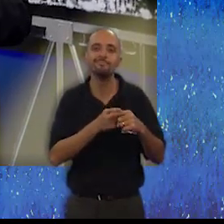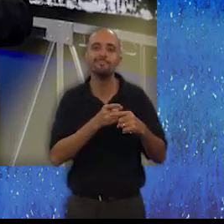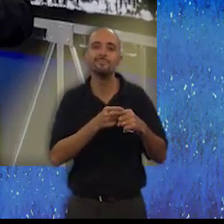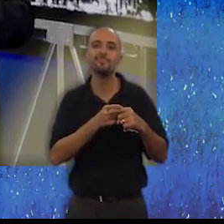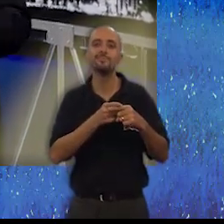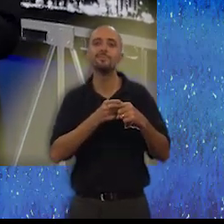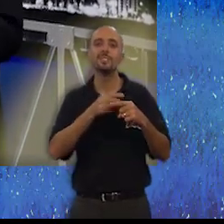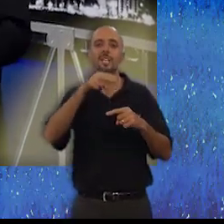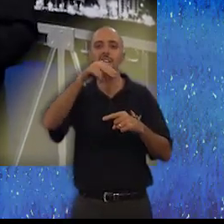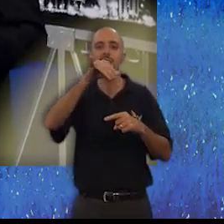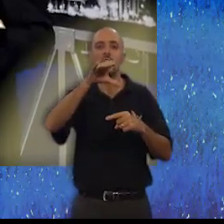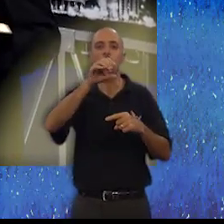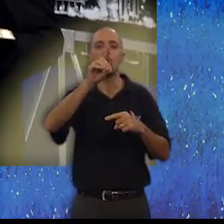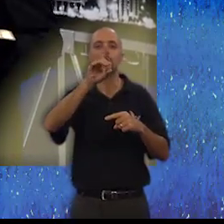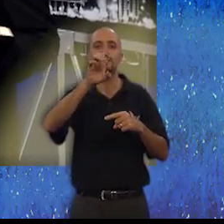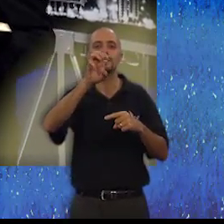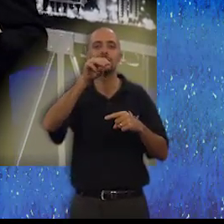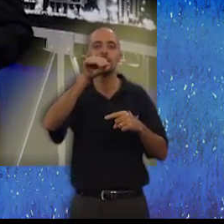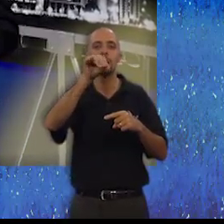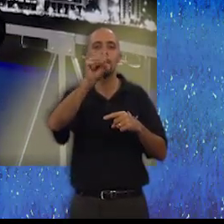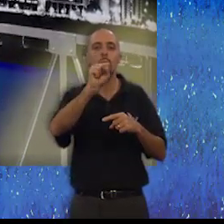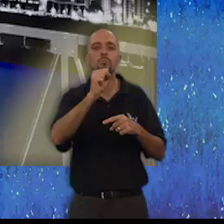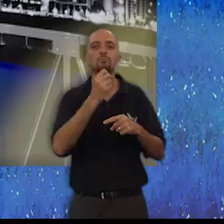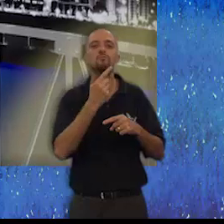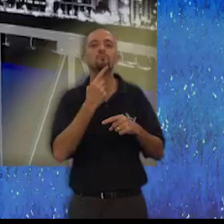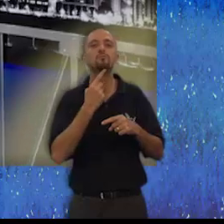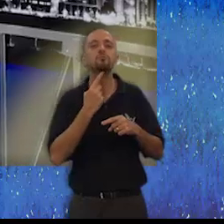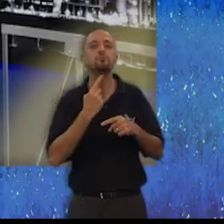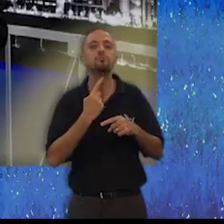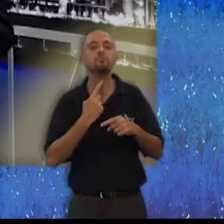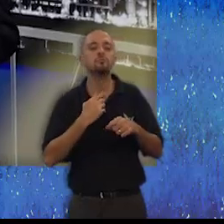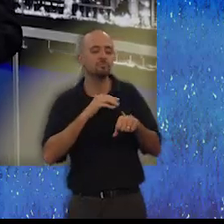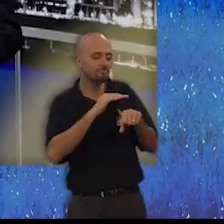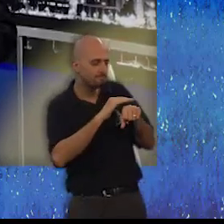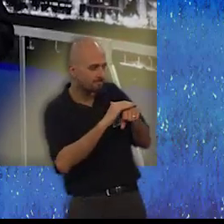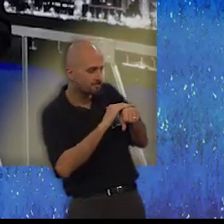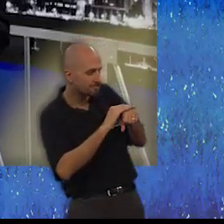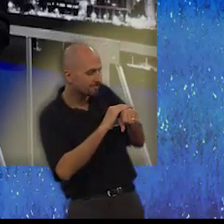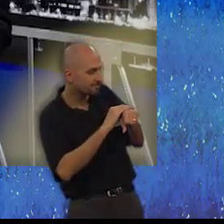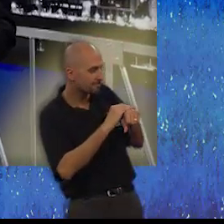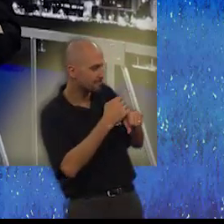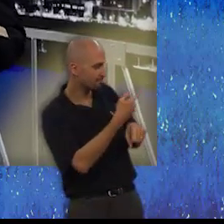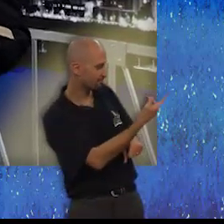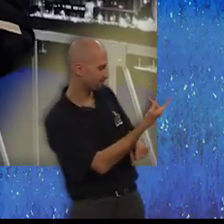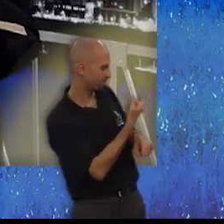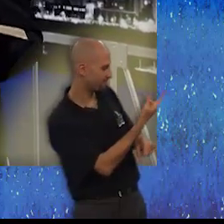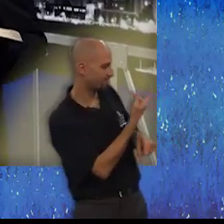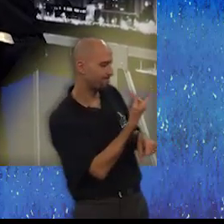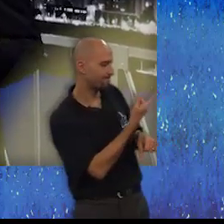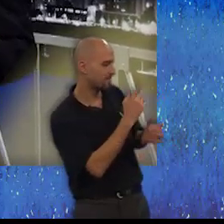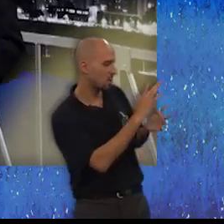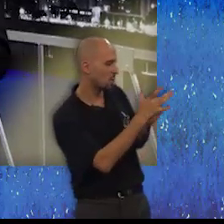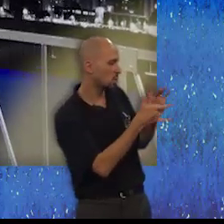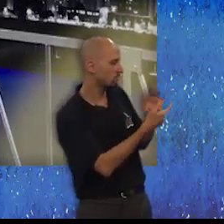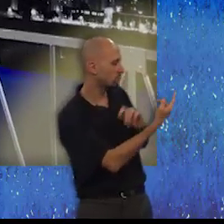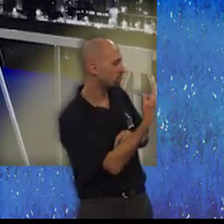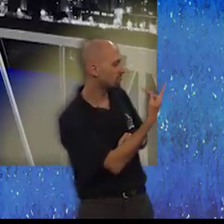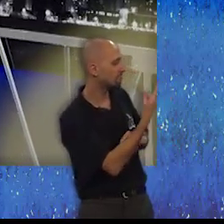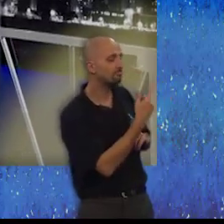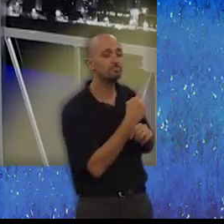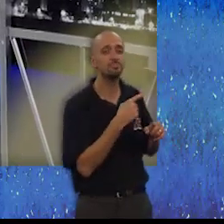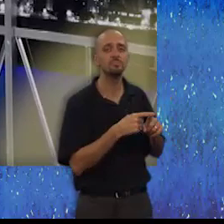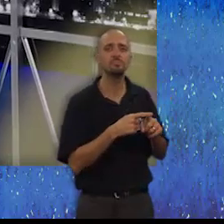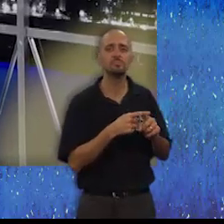principal. Então, quando Nicodemos planejou em falar com Jesus, provavelmente Nicodemos pensou